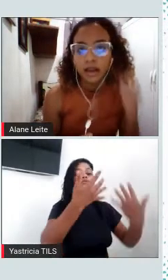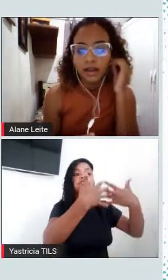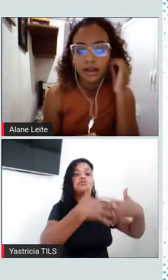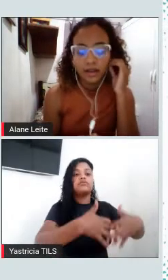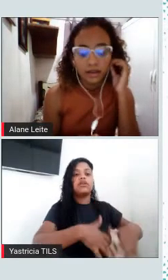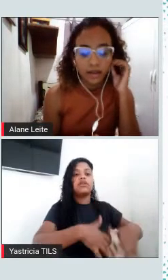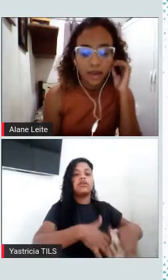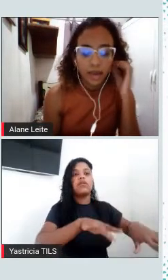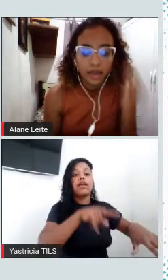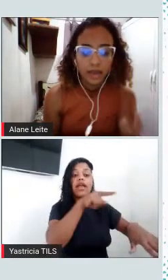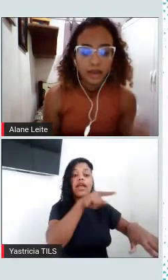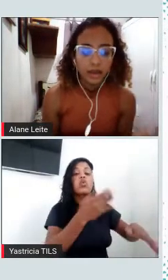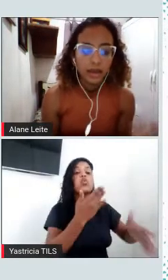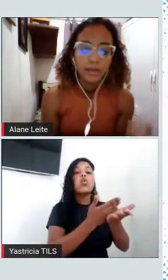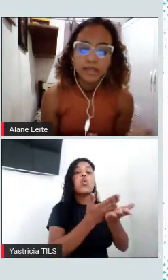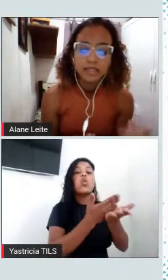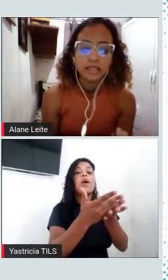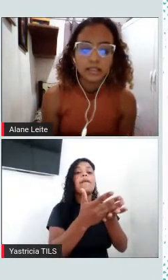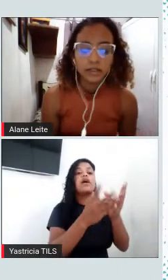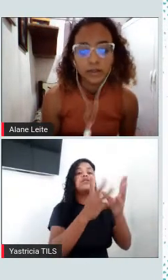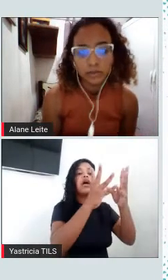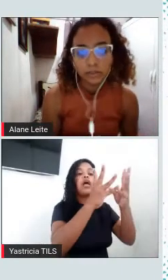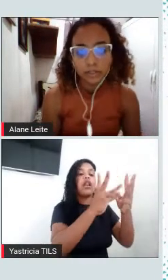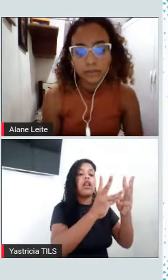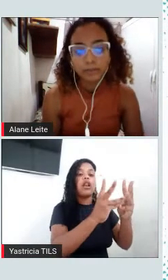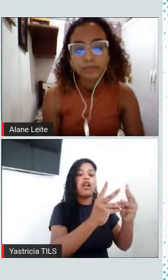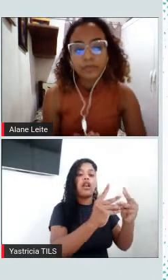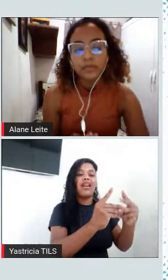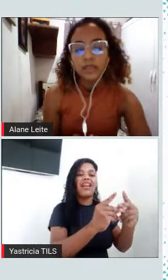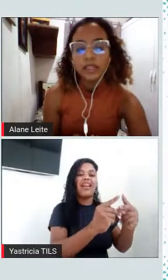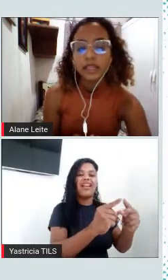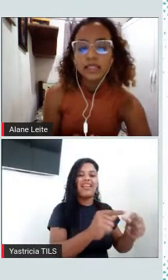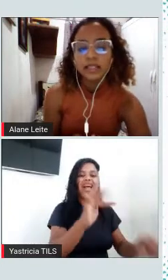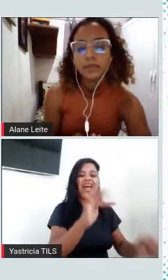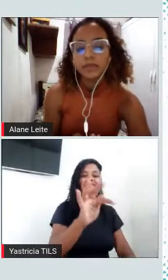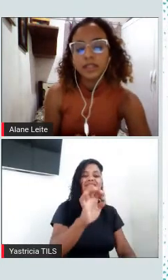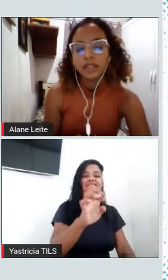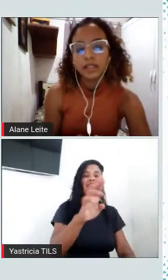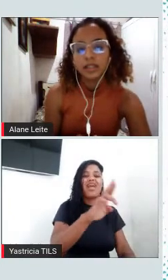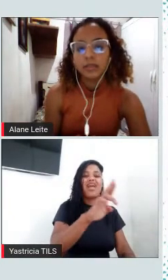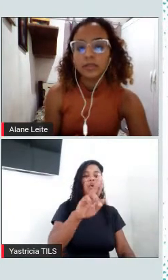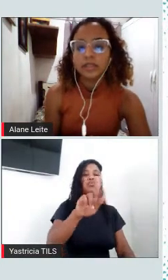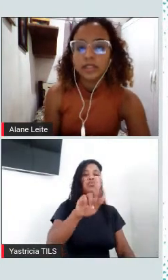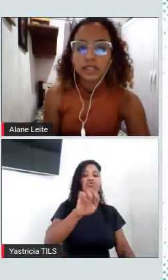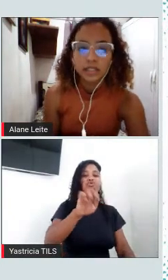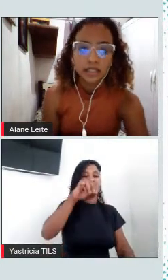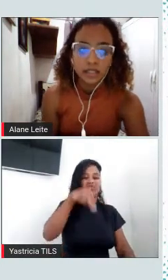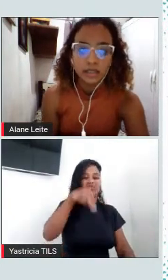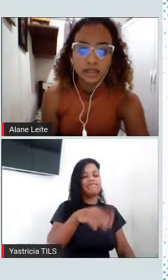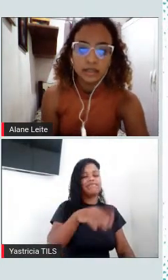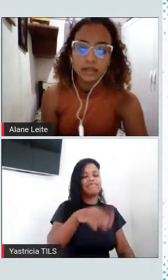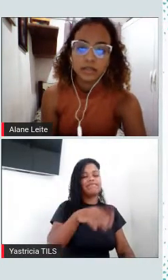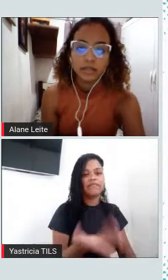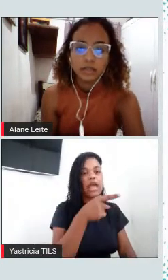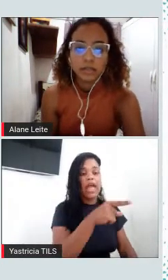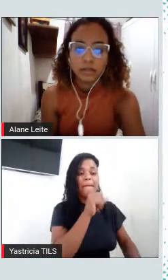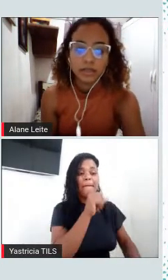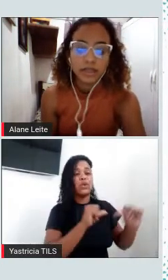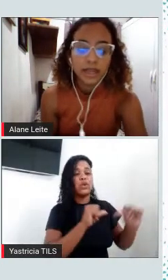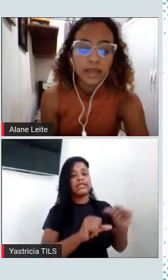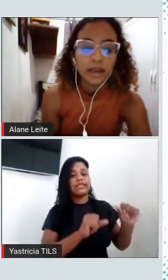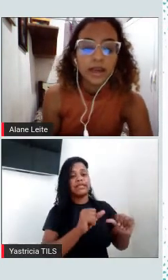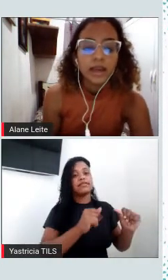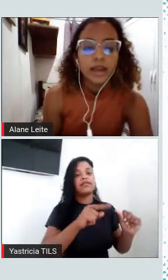começa a aparecer essas ferrugens. Esse tipo de mudança, de transformação